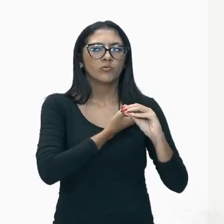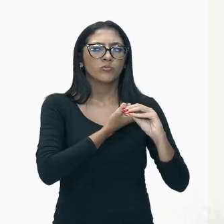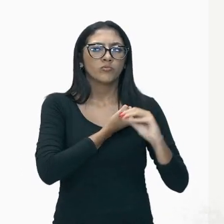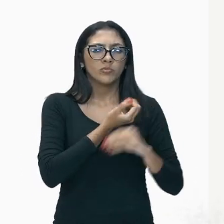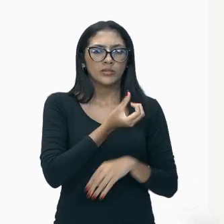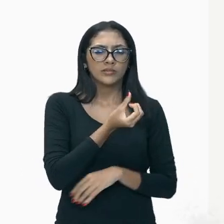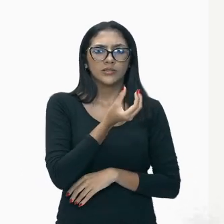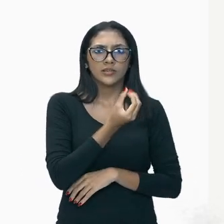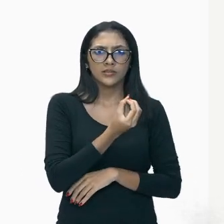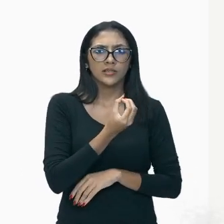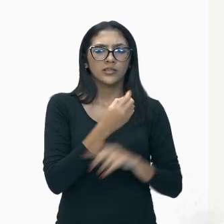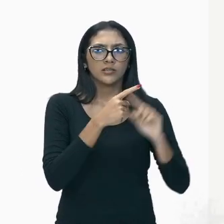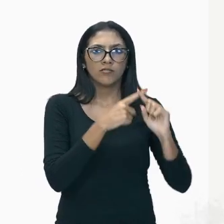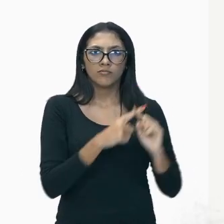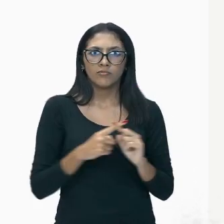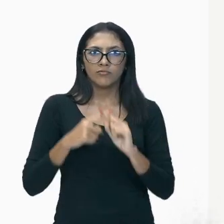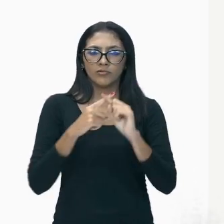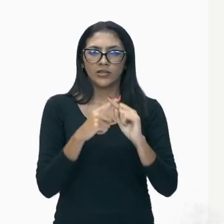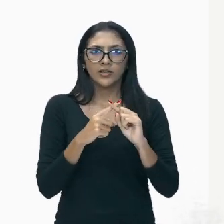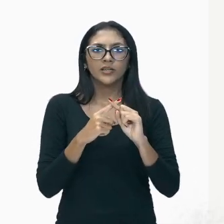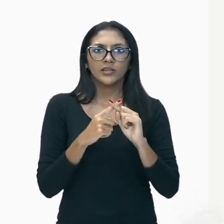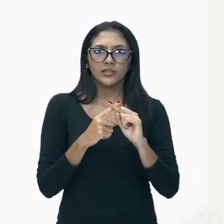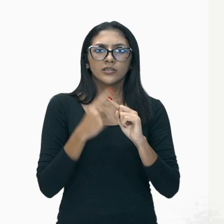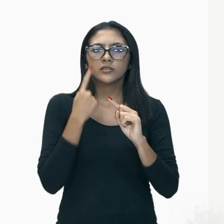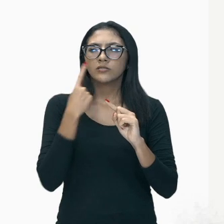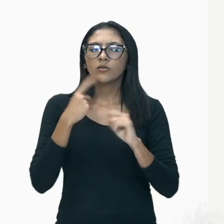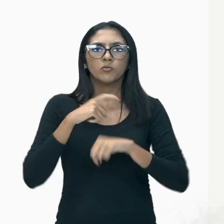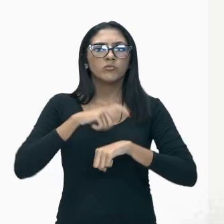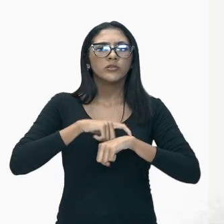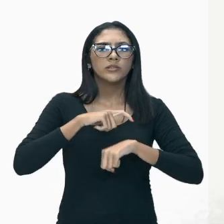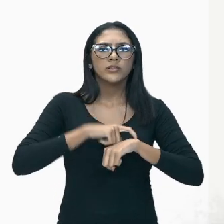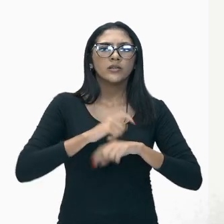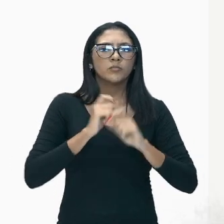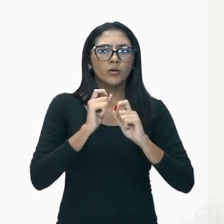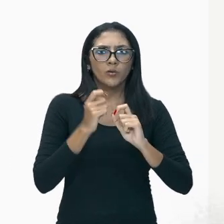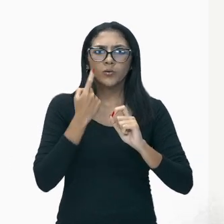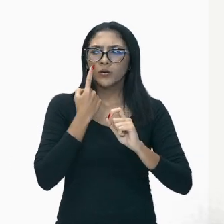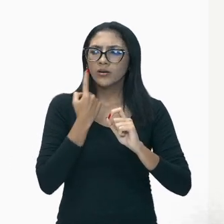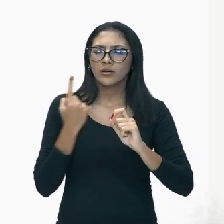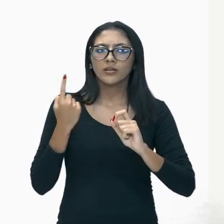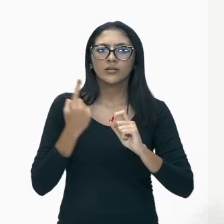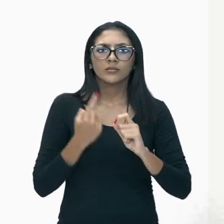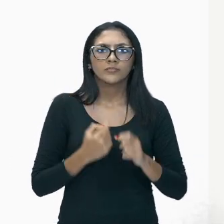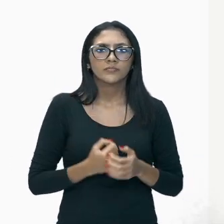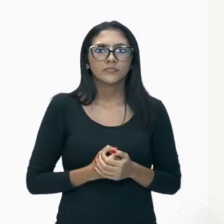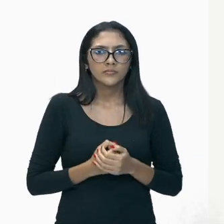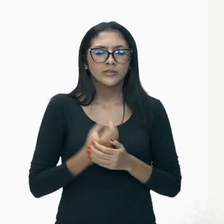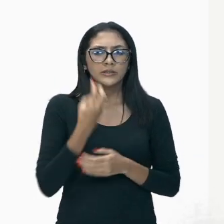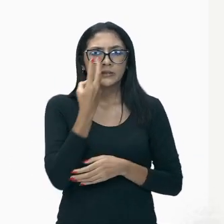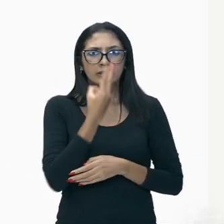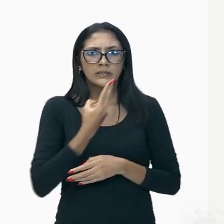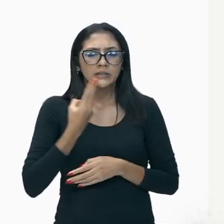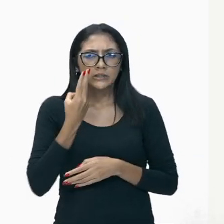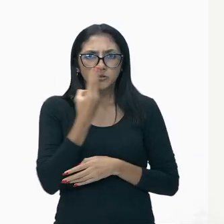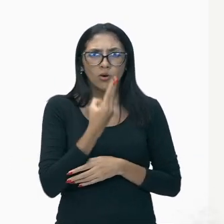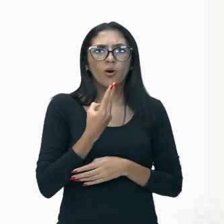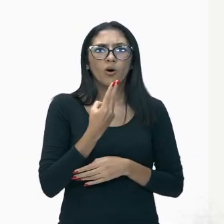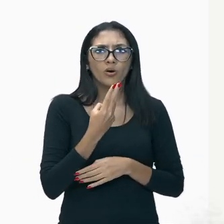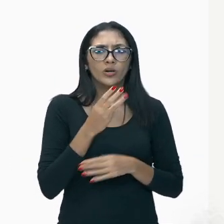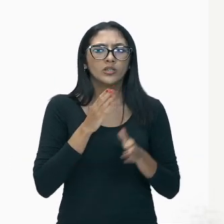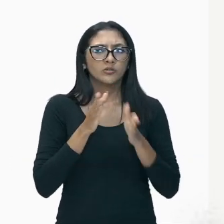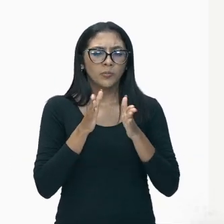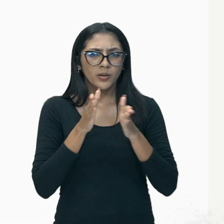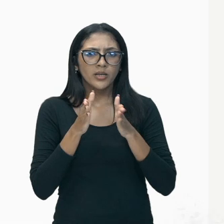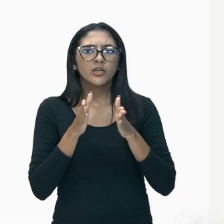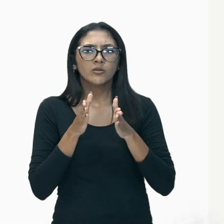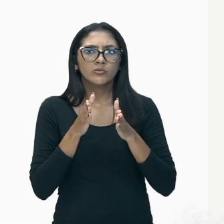watts, vezes o intervalo de tempo, que são 3 horas, 30 dias e 2 meses,